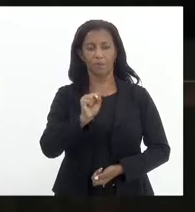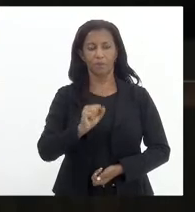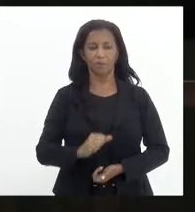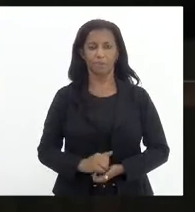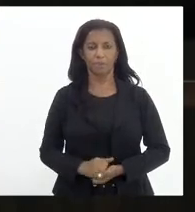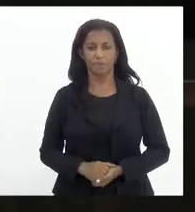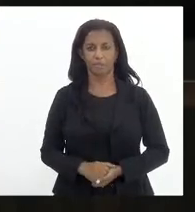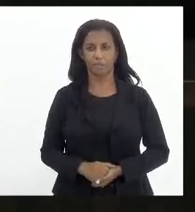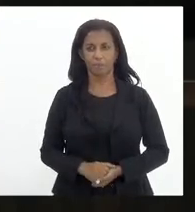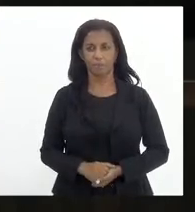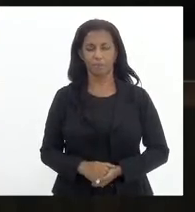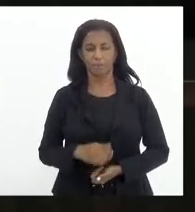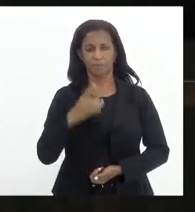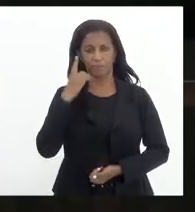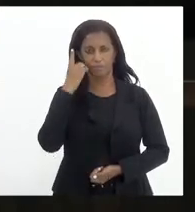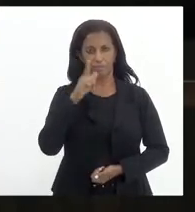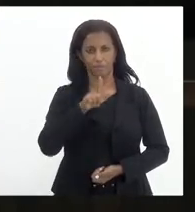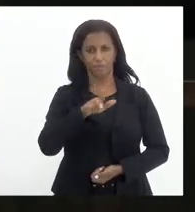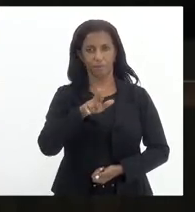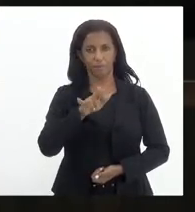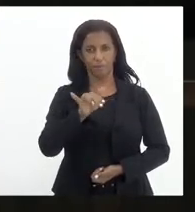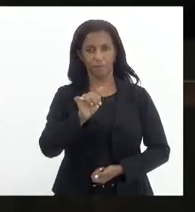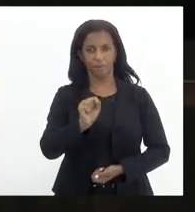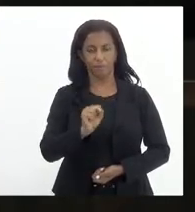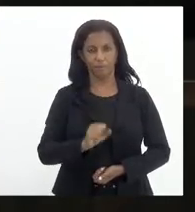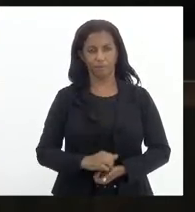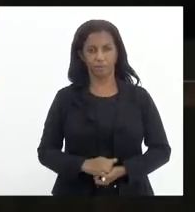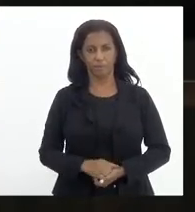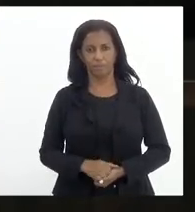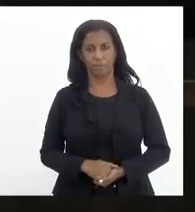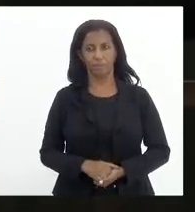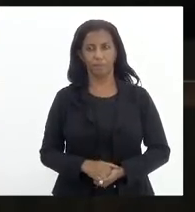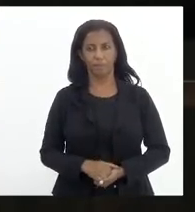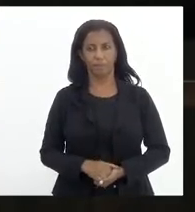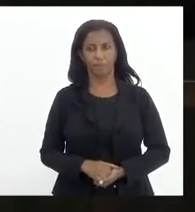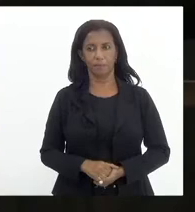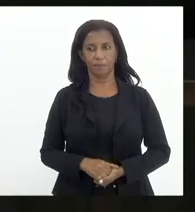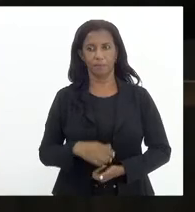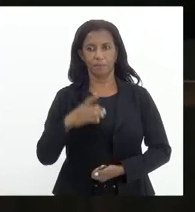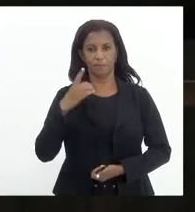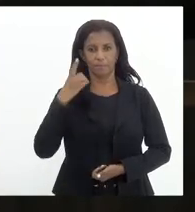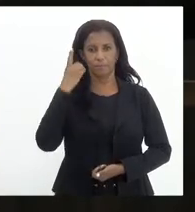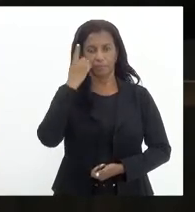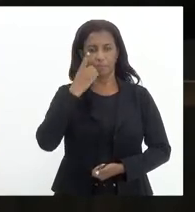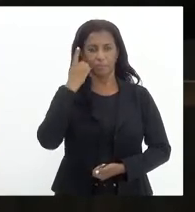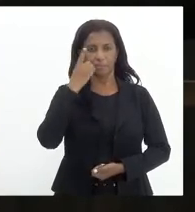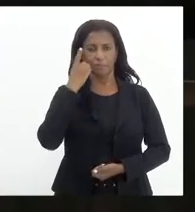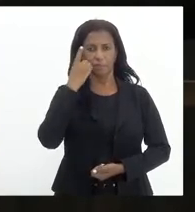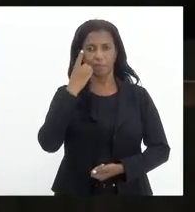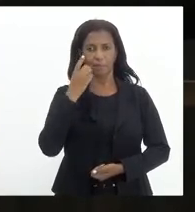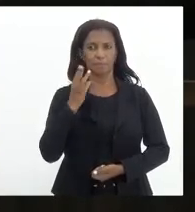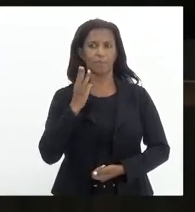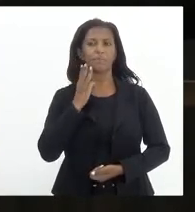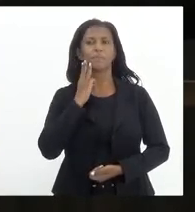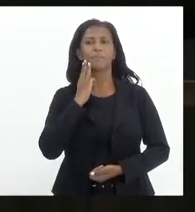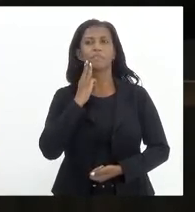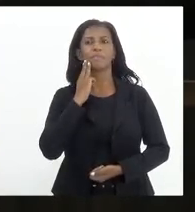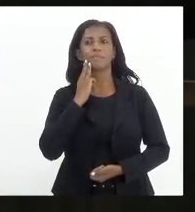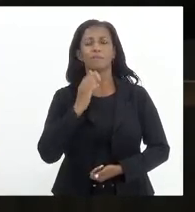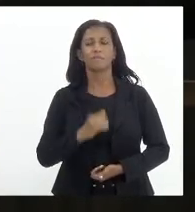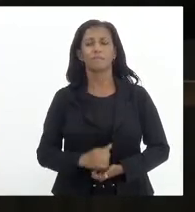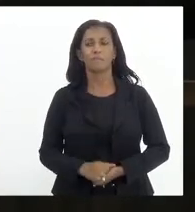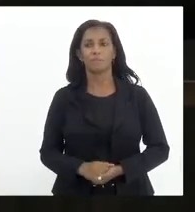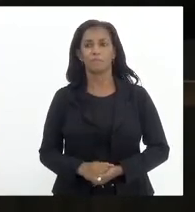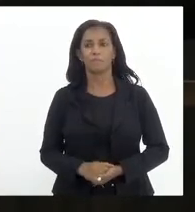Deputado Luiz Martins. Deputado Valdeque Carneiro.